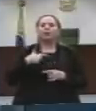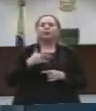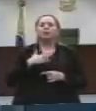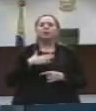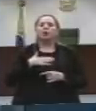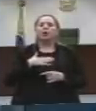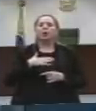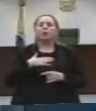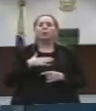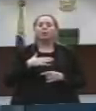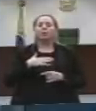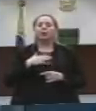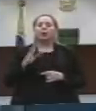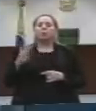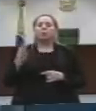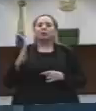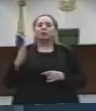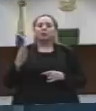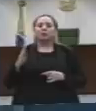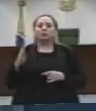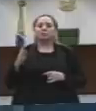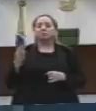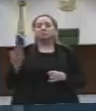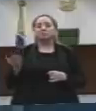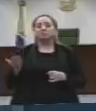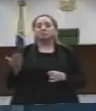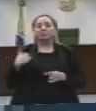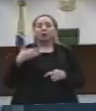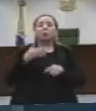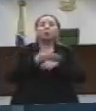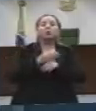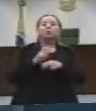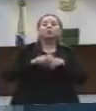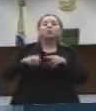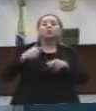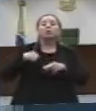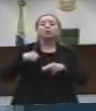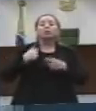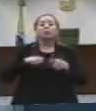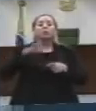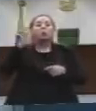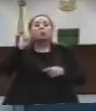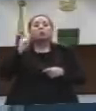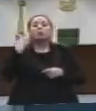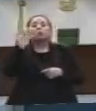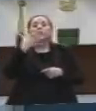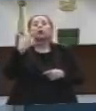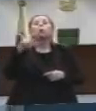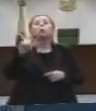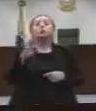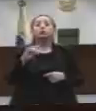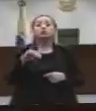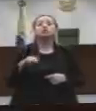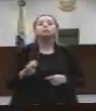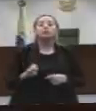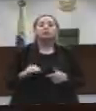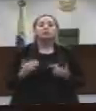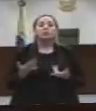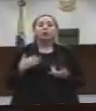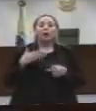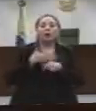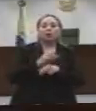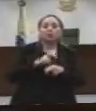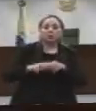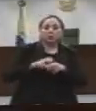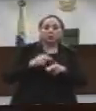querido relator entro no trem e sou obrigado a ouvir música de outro time entro no trem gosto muito de samba mas